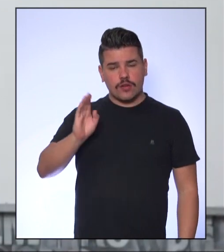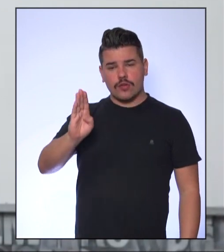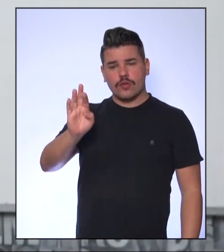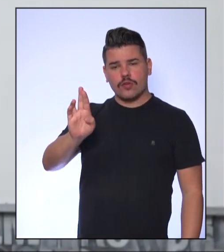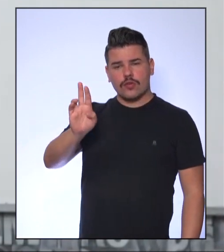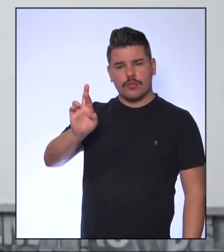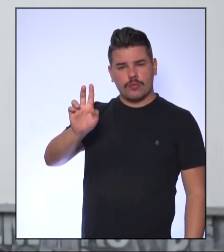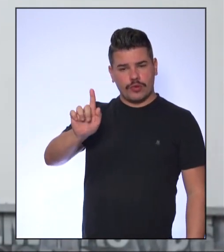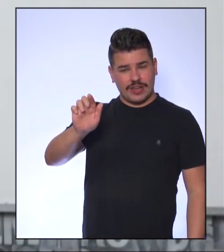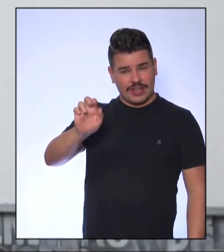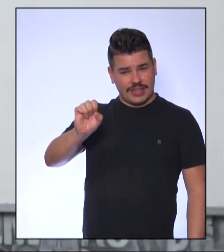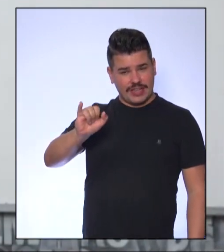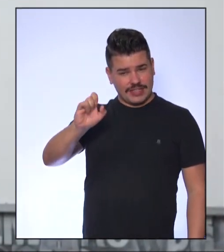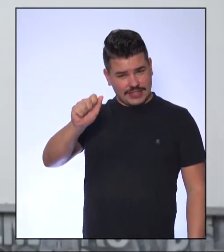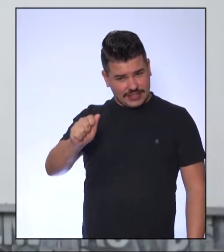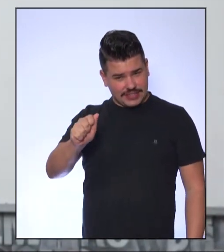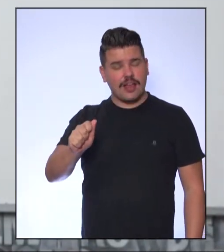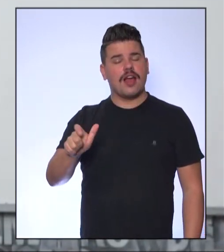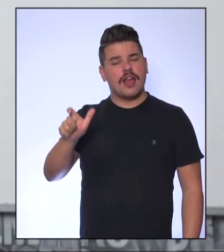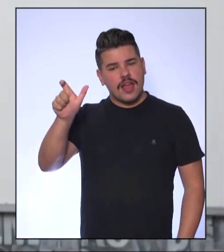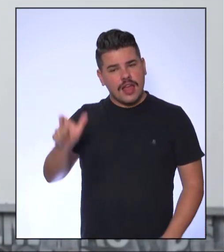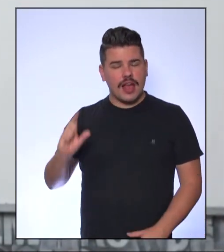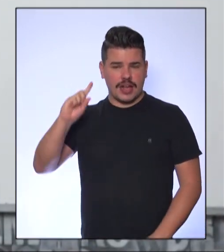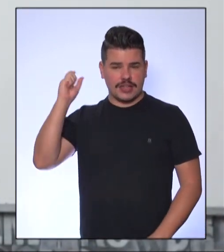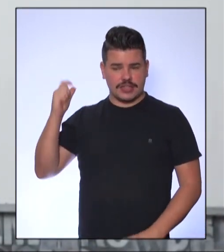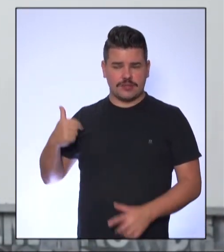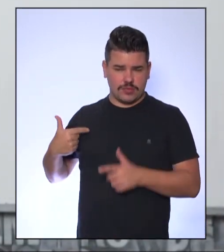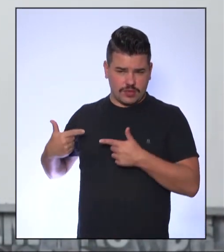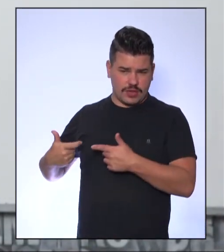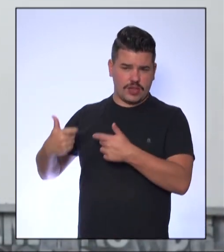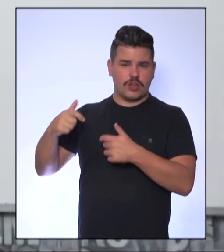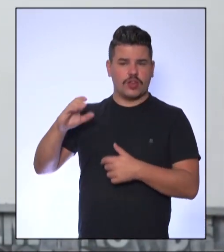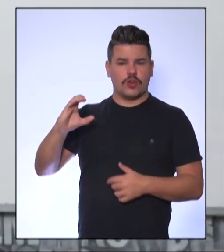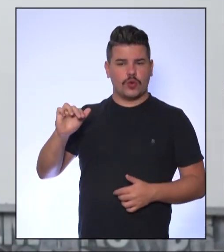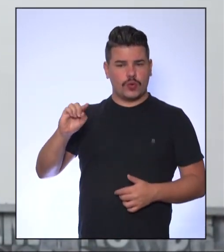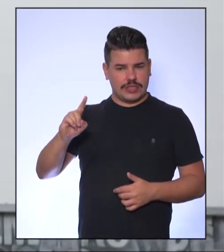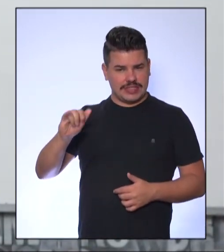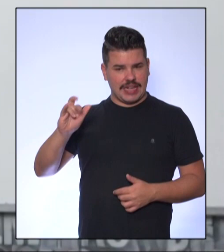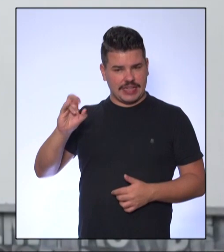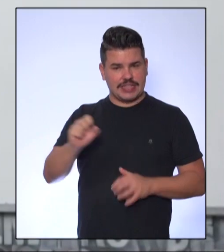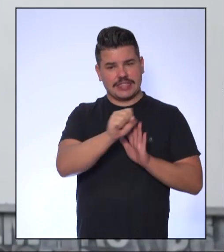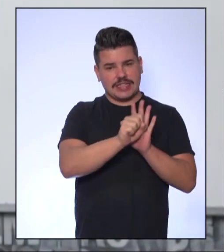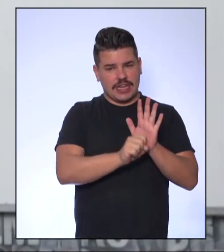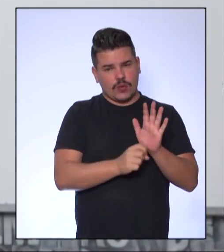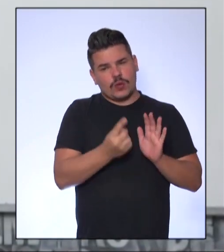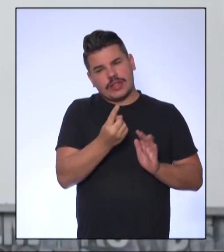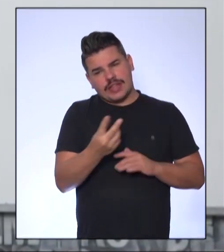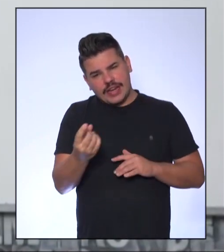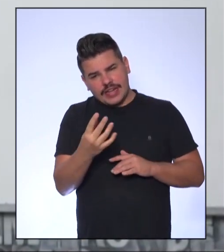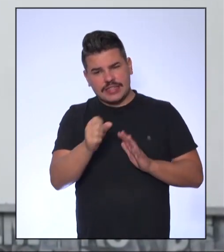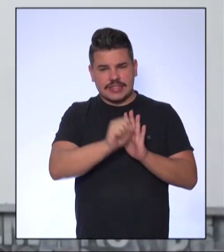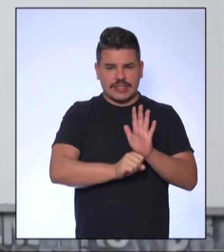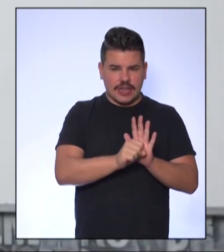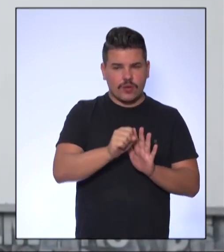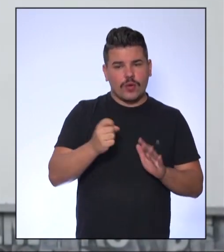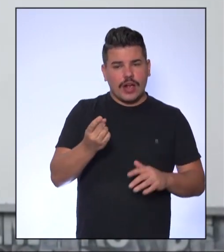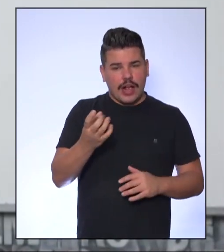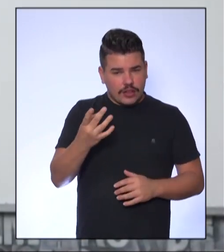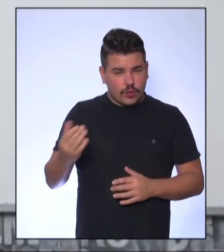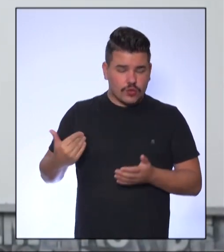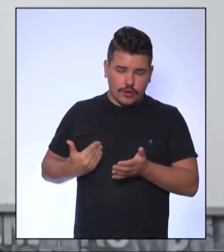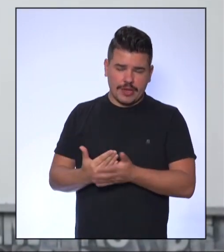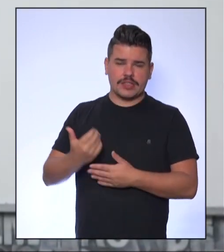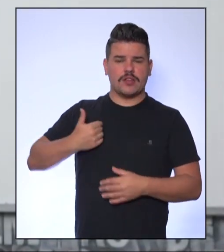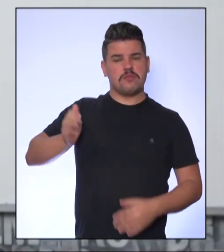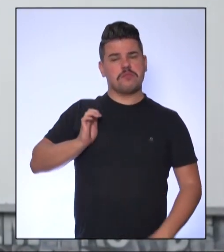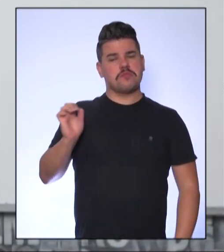social nascente pós-cruzadas, ali no século XIII, XIV, tá? É uma nova classe social que vai emergir ao